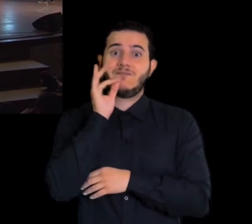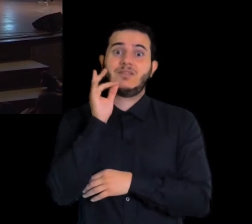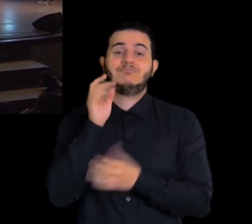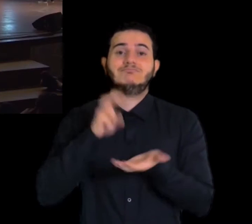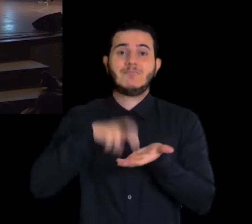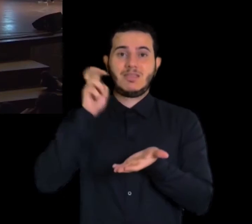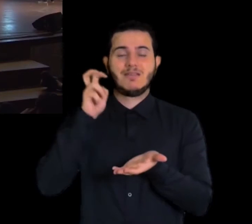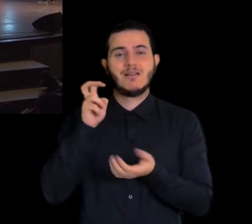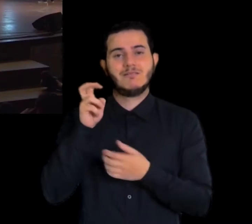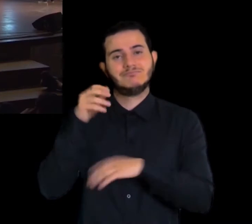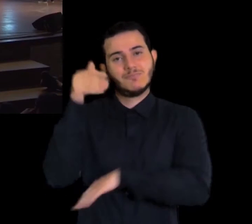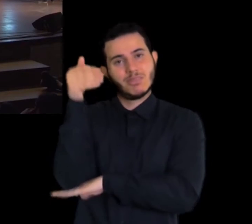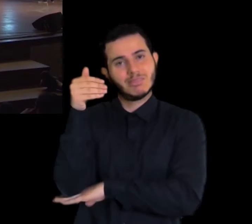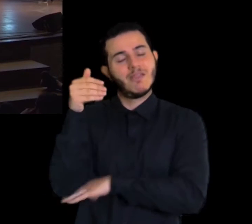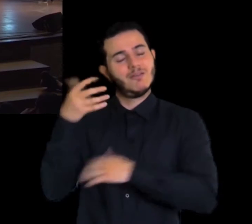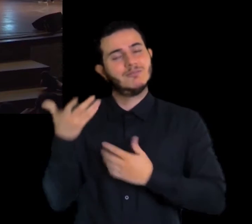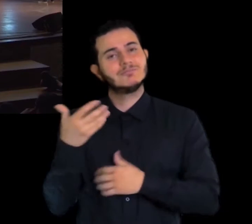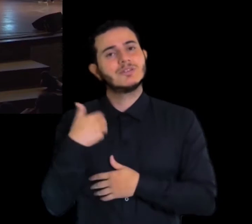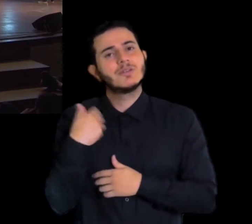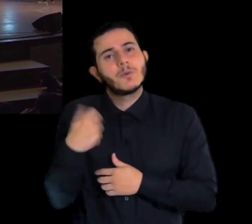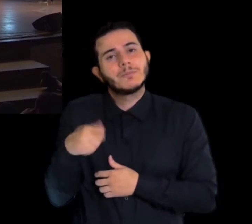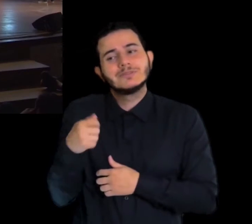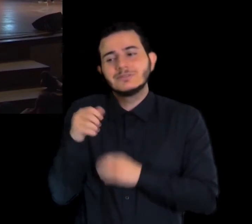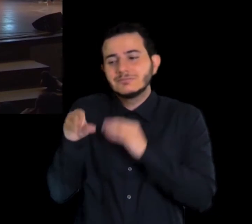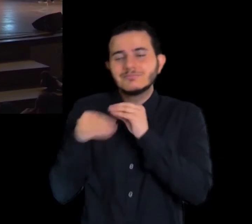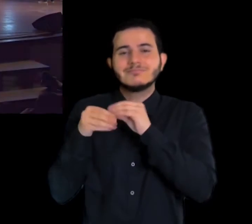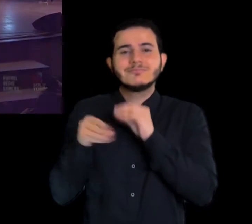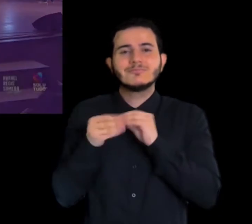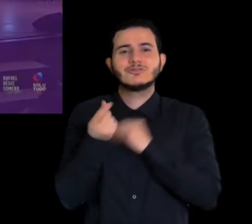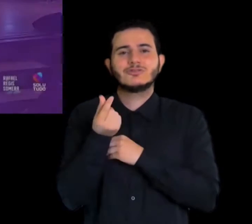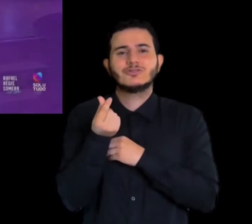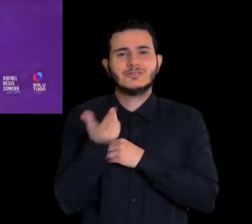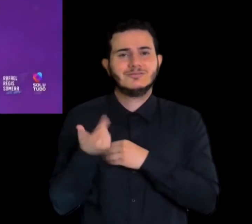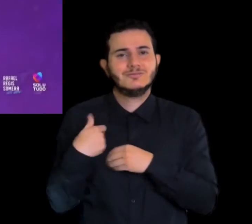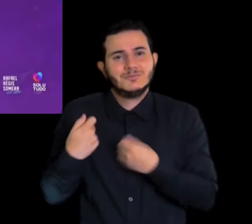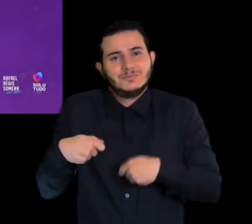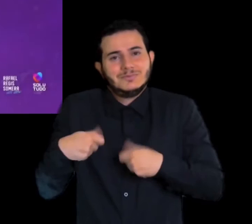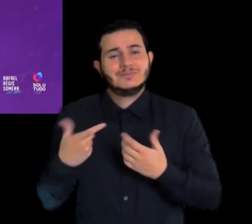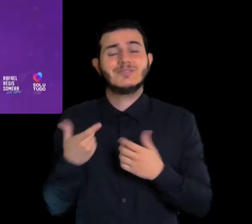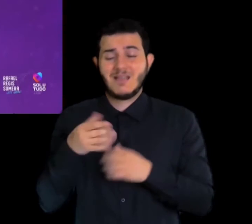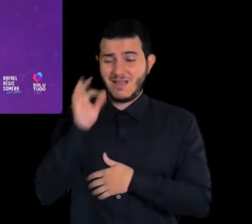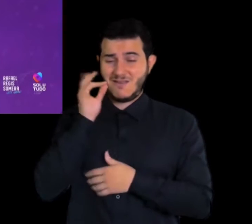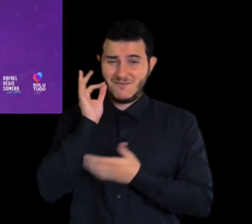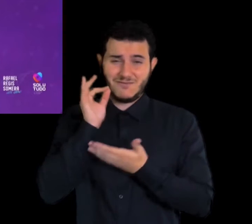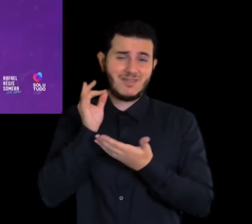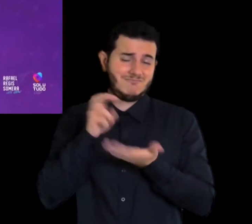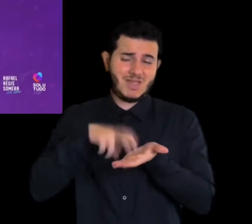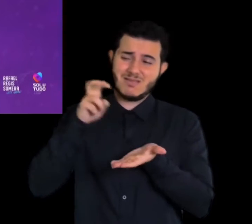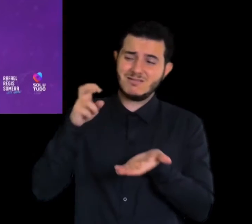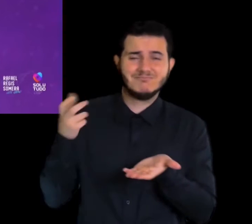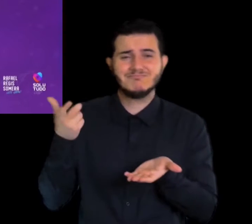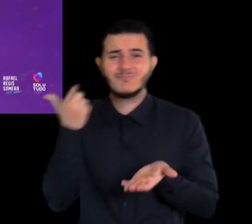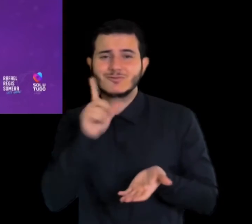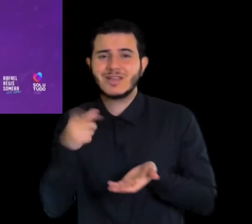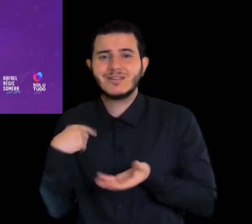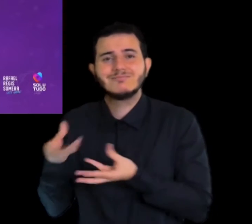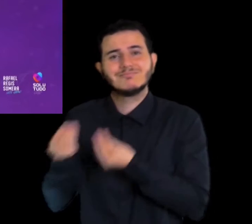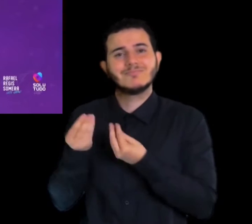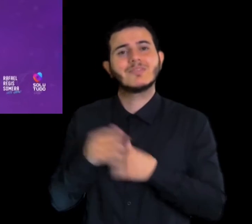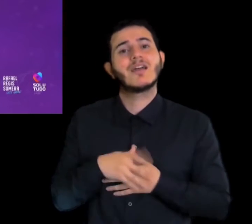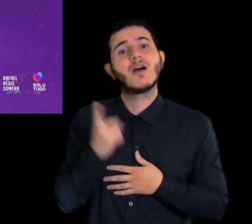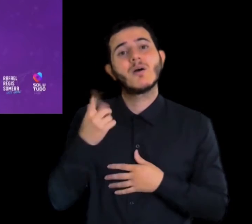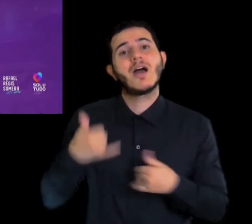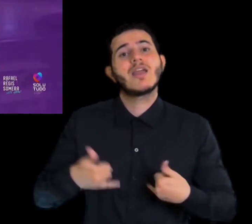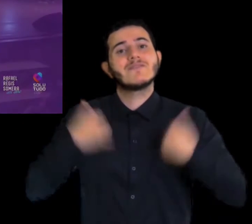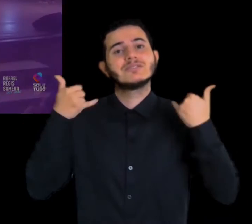no hotel. E aí eu precisava ganhar caixinha, e no café da manhã não é costume se dar caixinha. Até que um dia eu estava lá, tranquilo, e daqui a pouco eu vi que